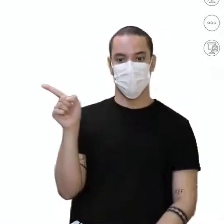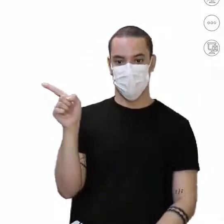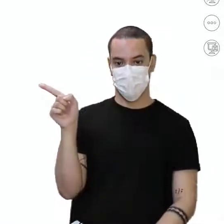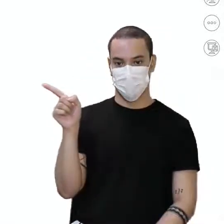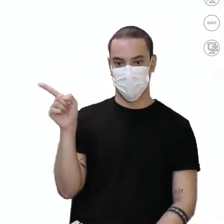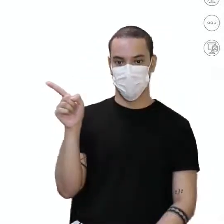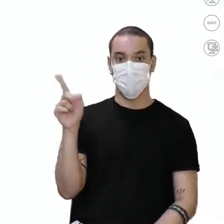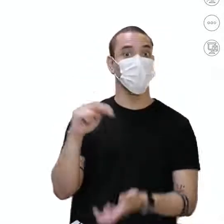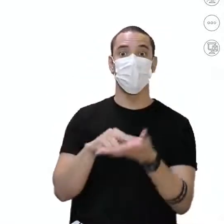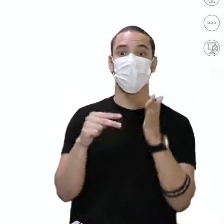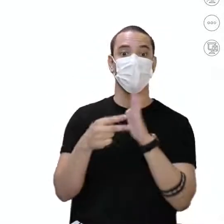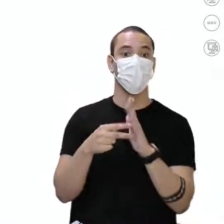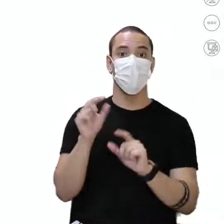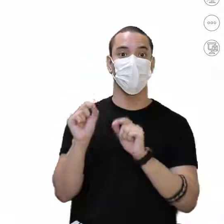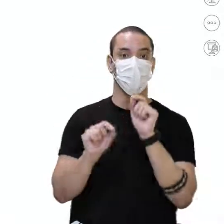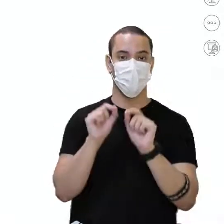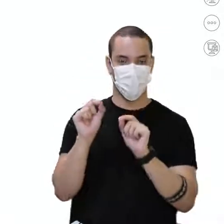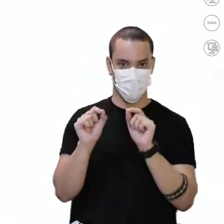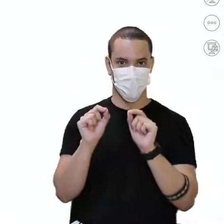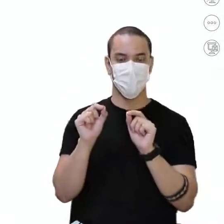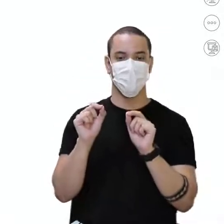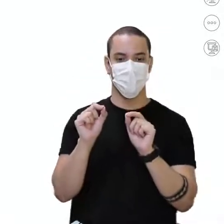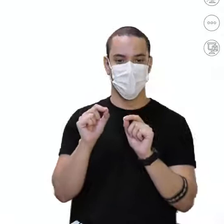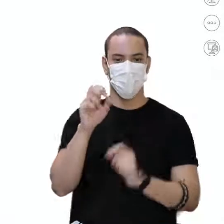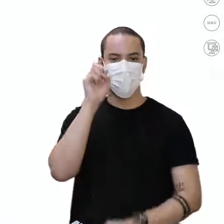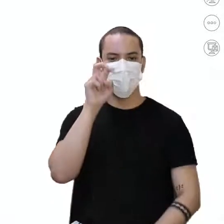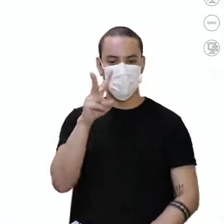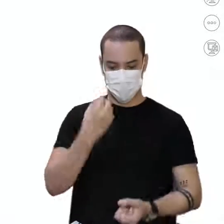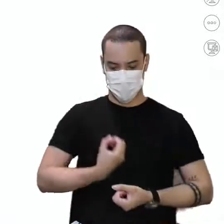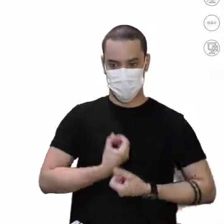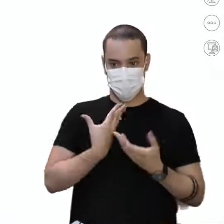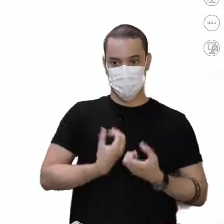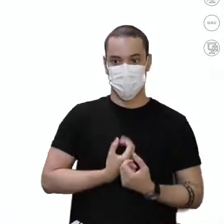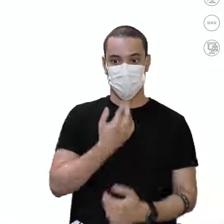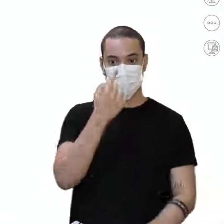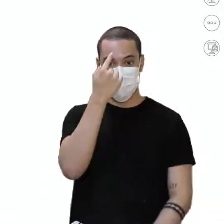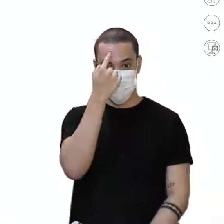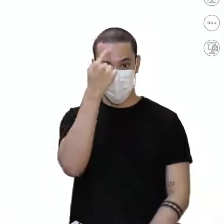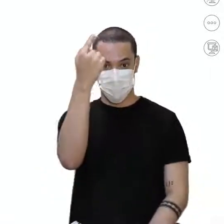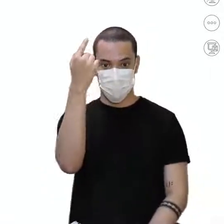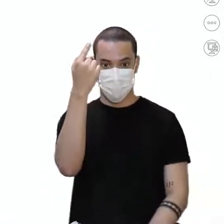the idea of. Nós vimos sobre que expressam ideias de